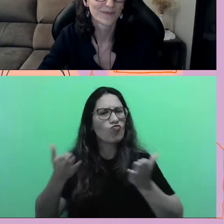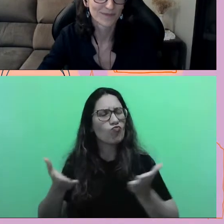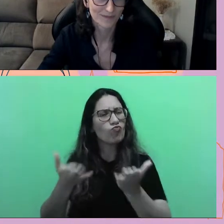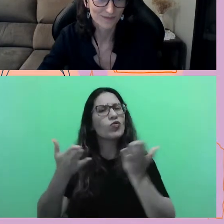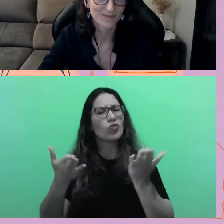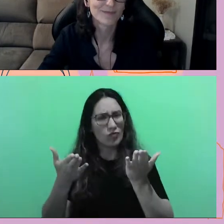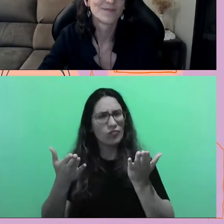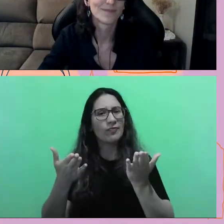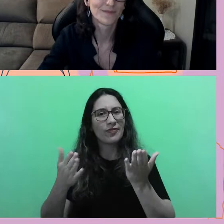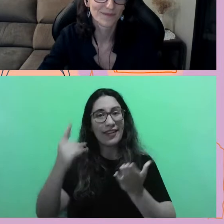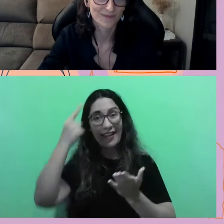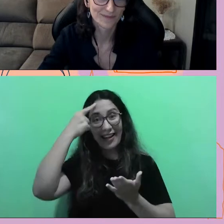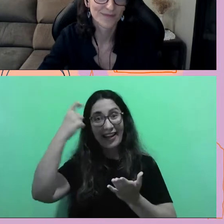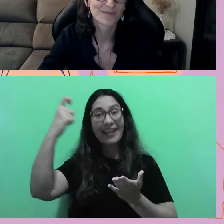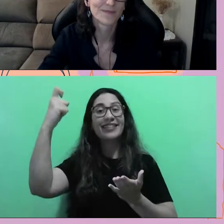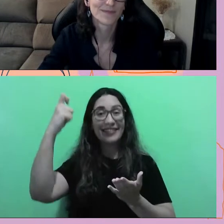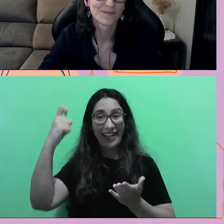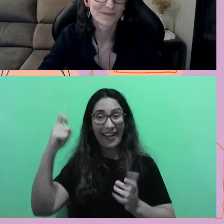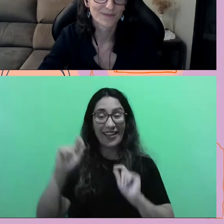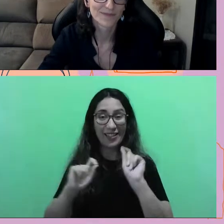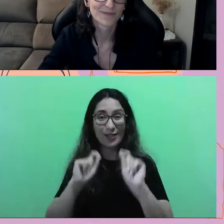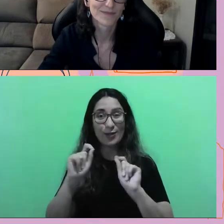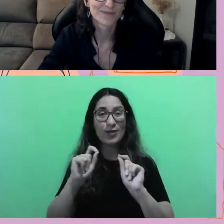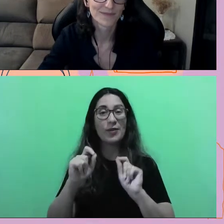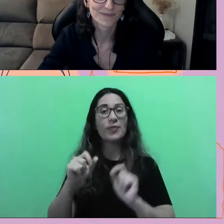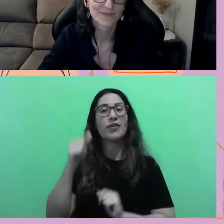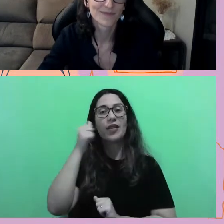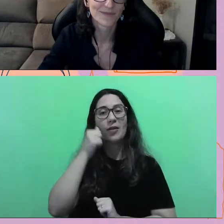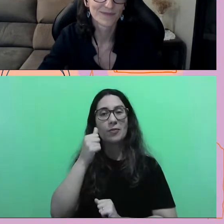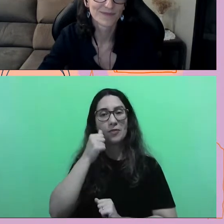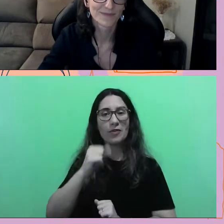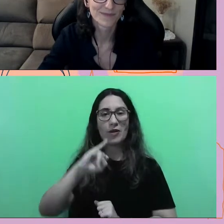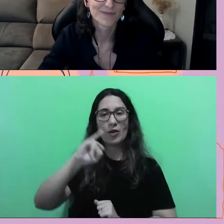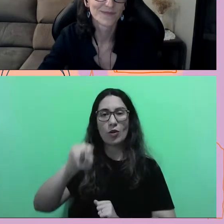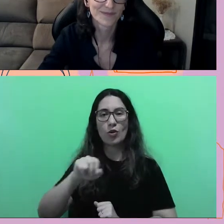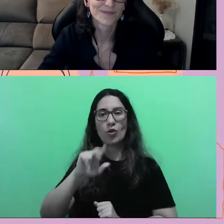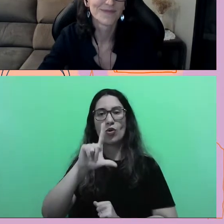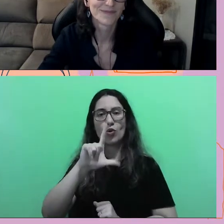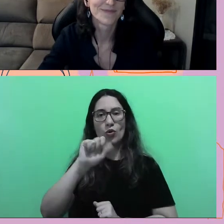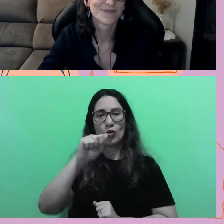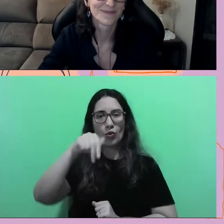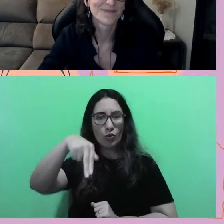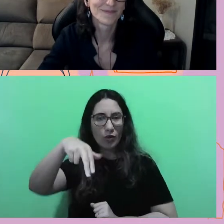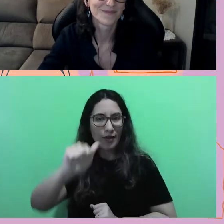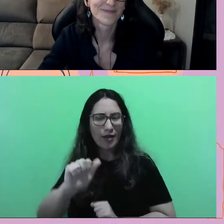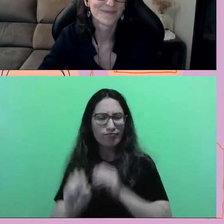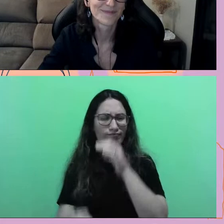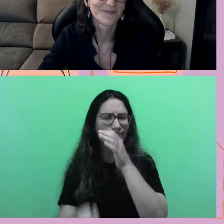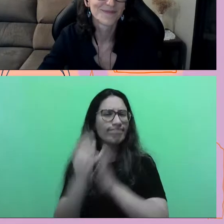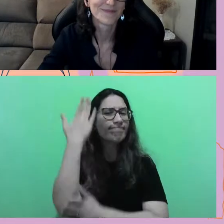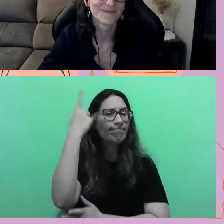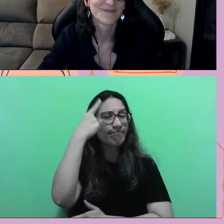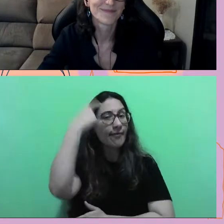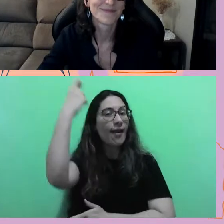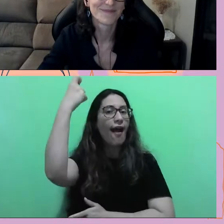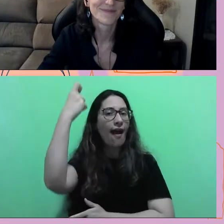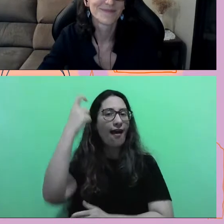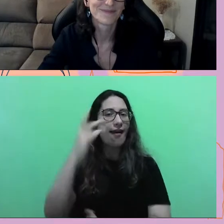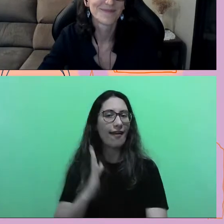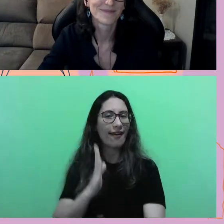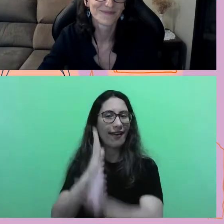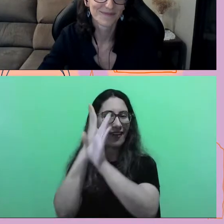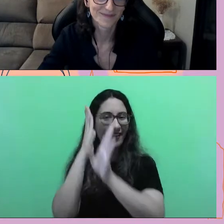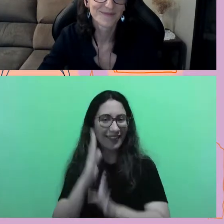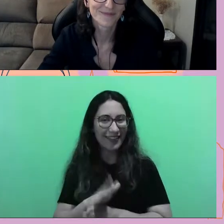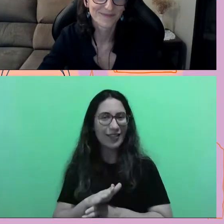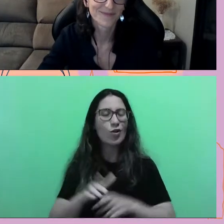assim, a ideia inicial na Juliana, né, de montar um grupo Pretas Cervejeiras para falar desse lugar